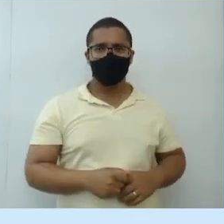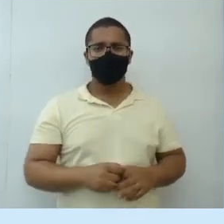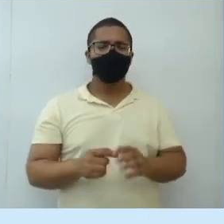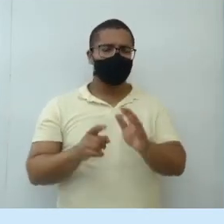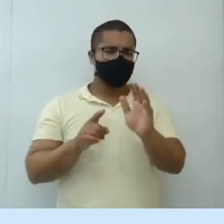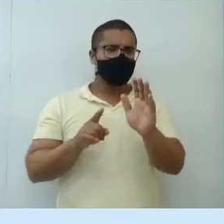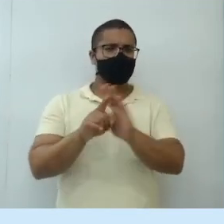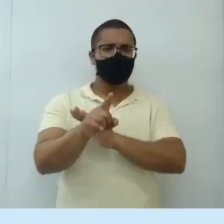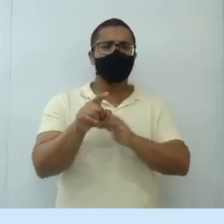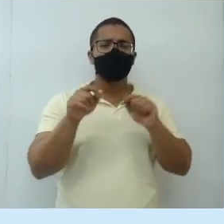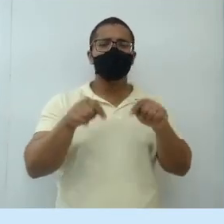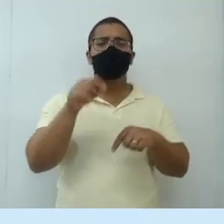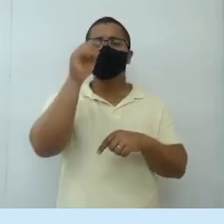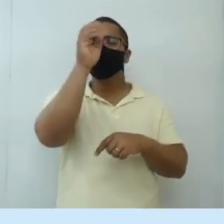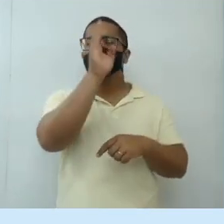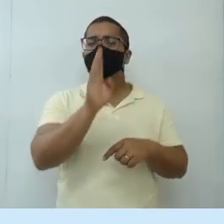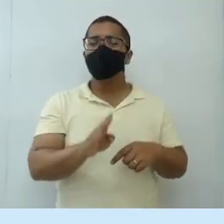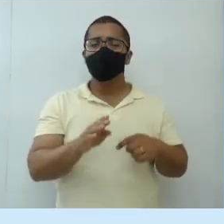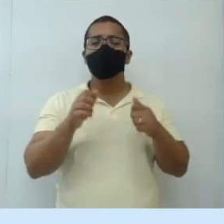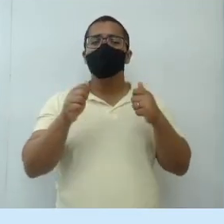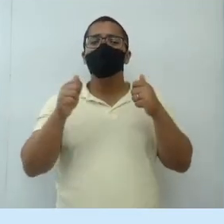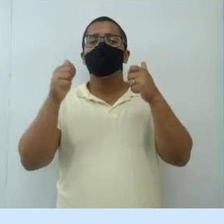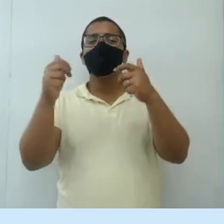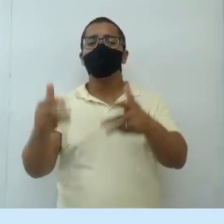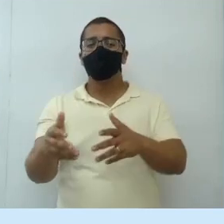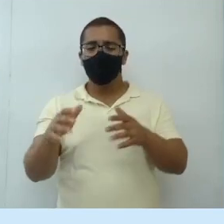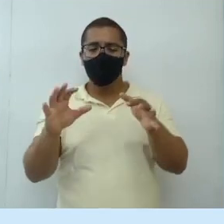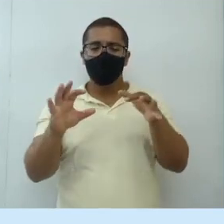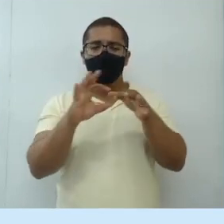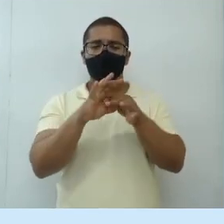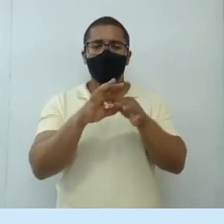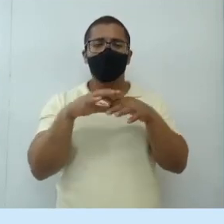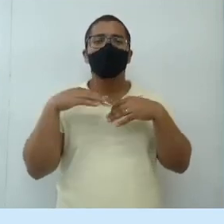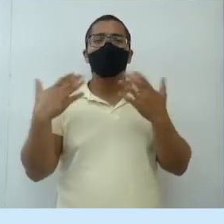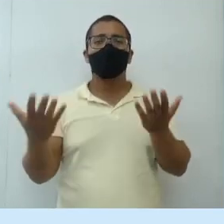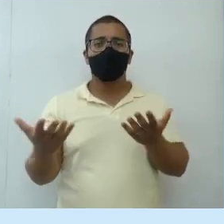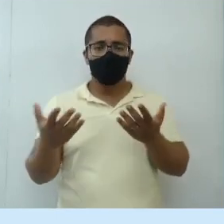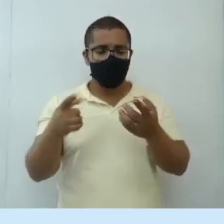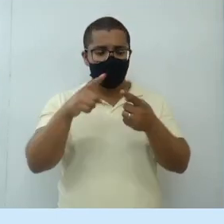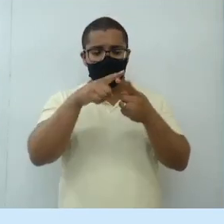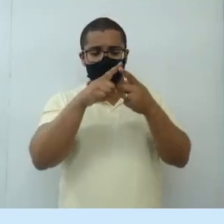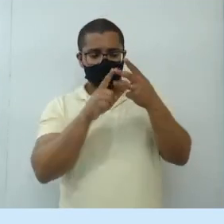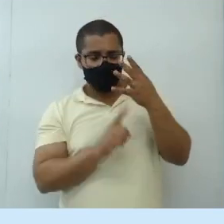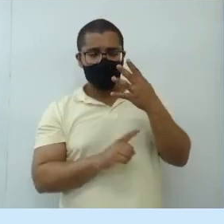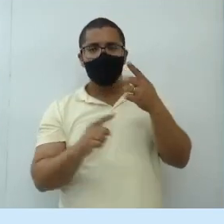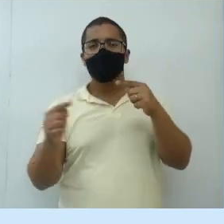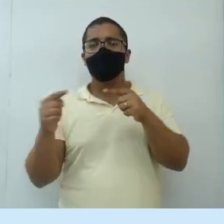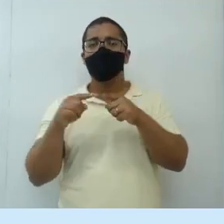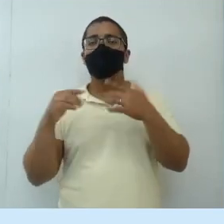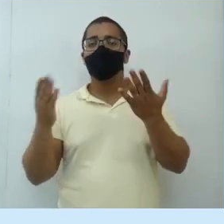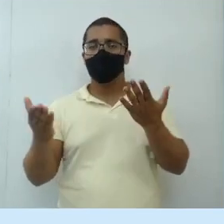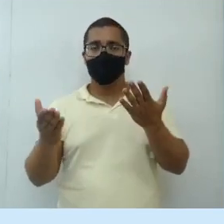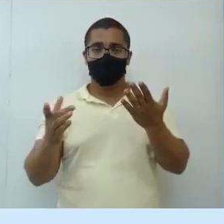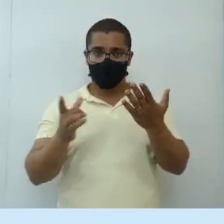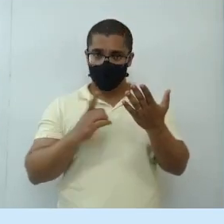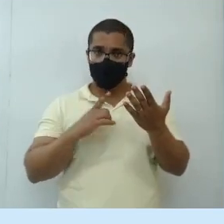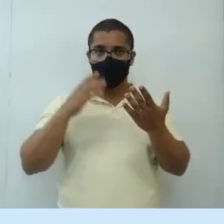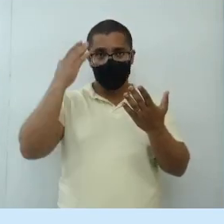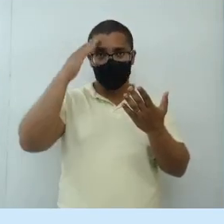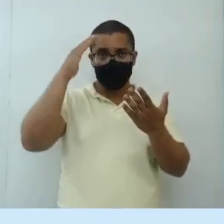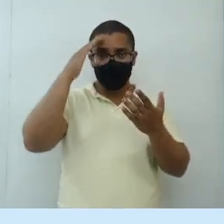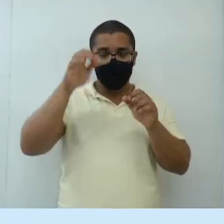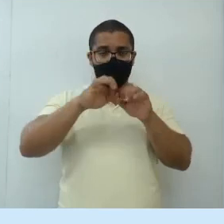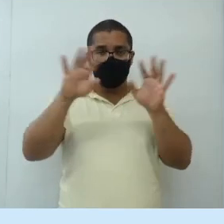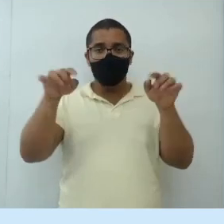trem do Brasil ele está relacionado essas condições tá então nós temos a gente tem que entender